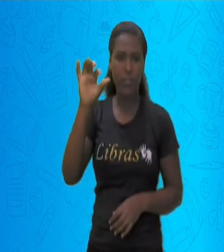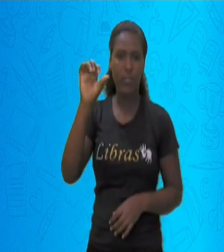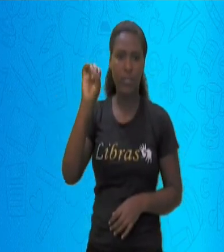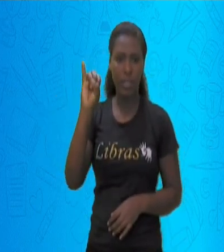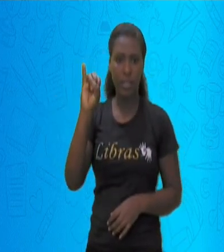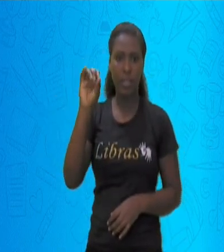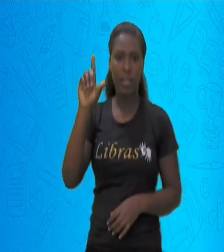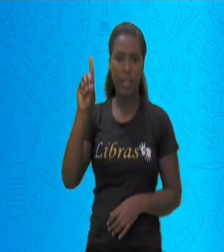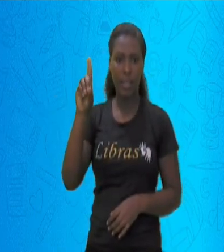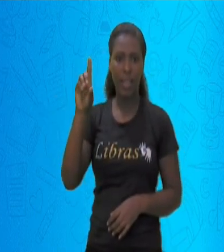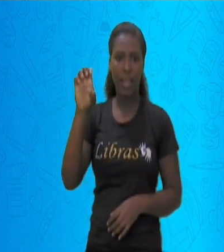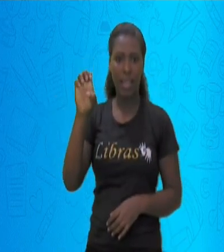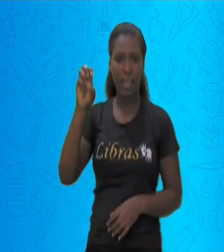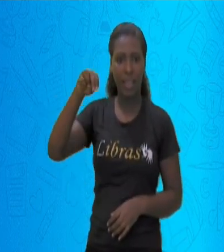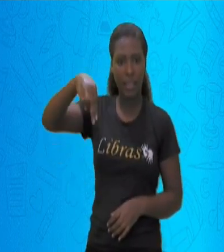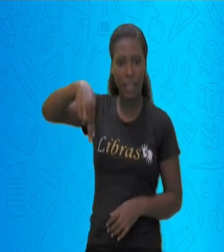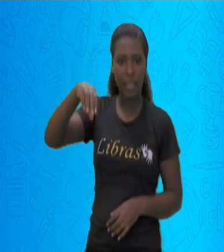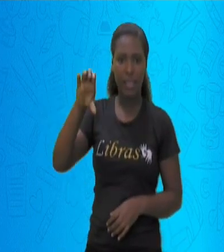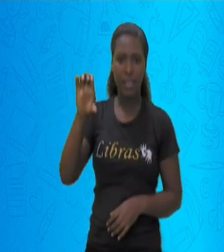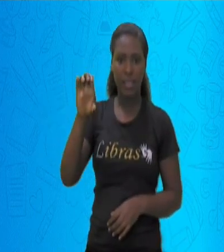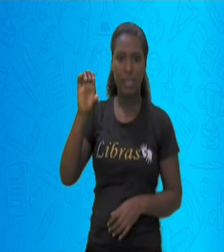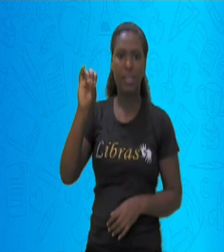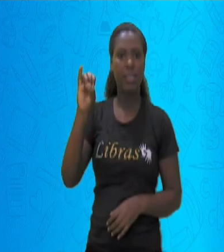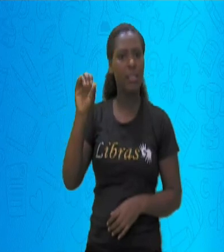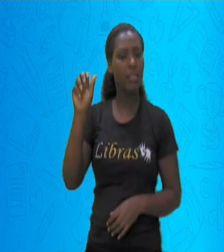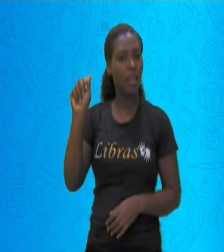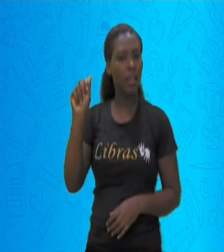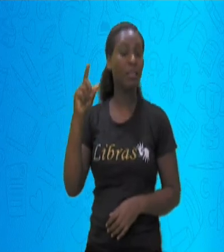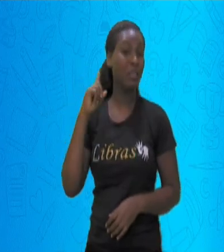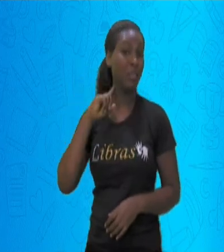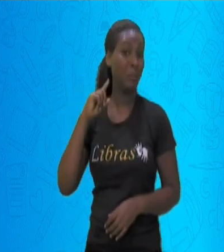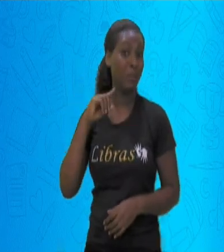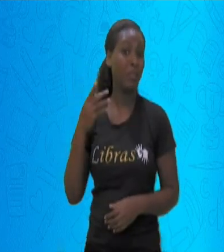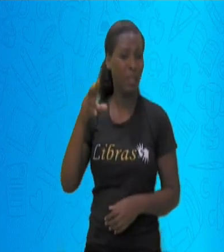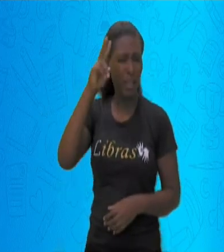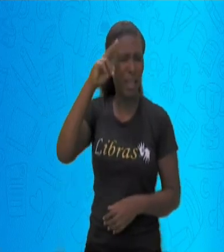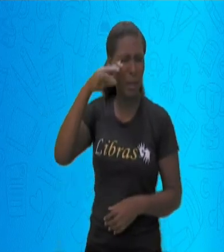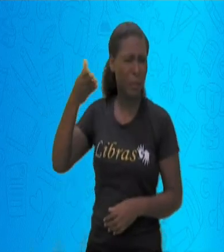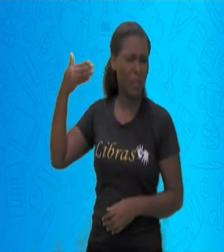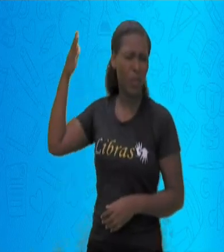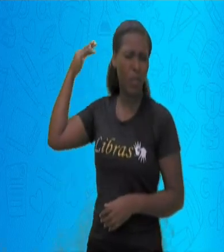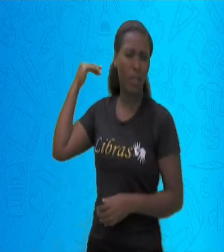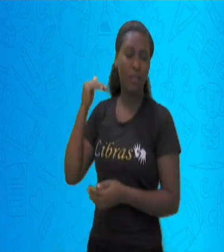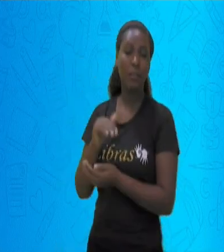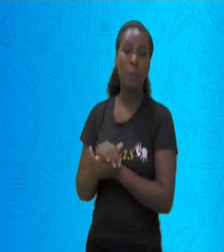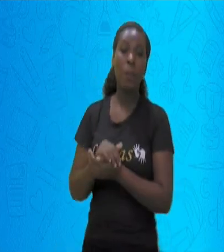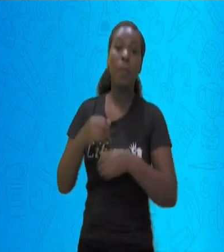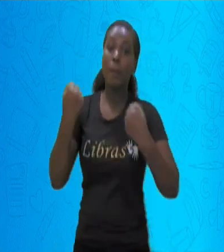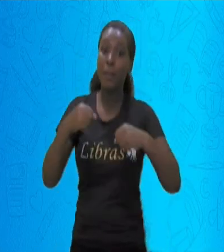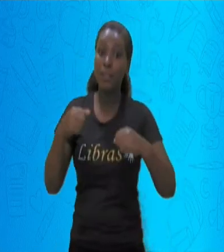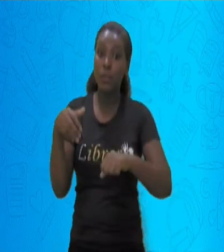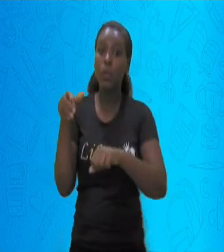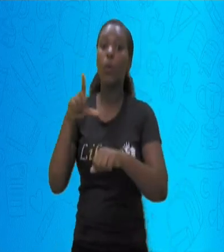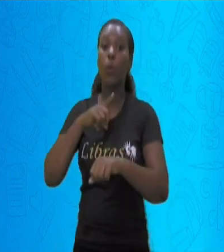teve a Inconfidência Mineira e precisou se criar uma bandeira para representar o estado de Minas